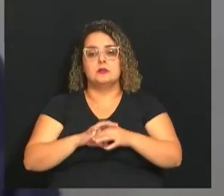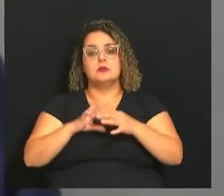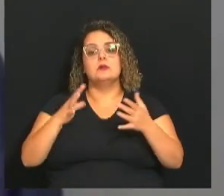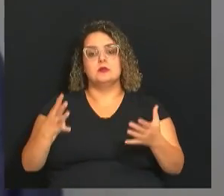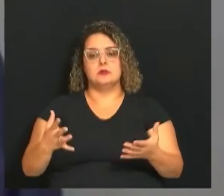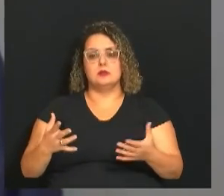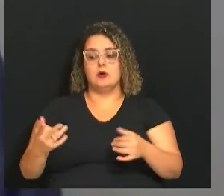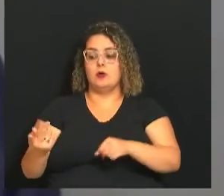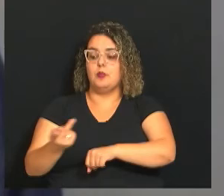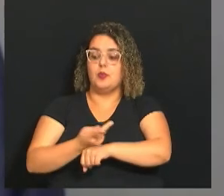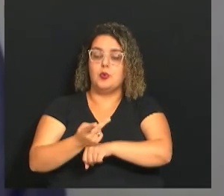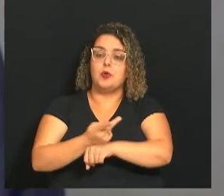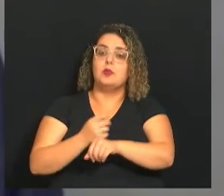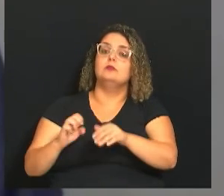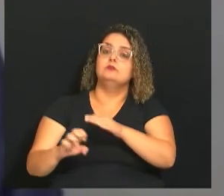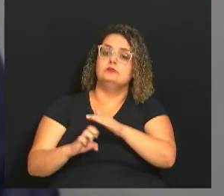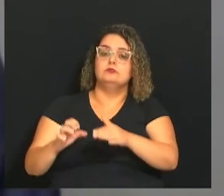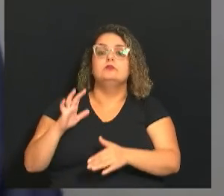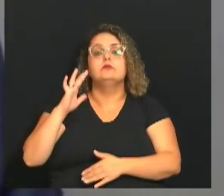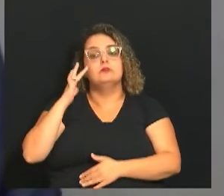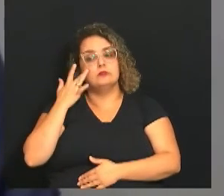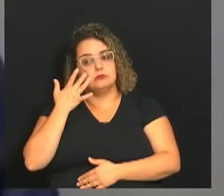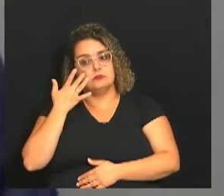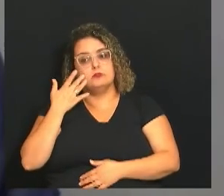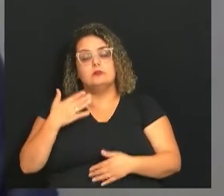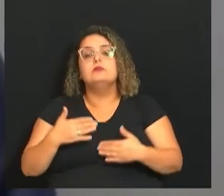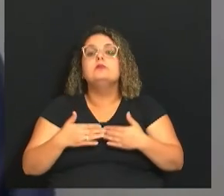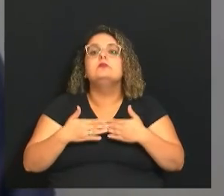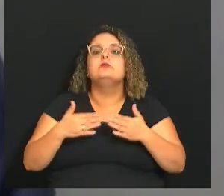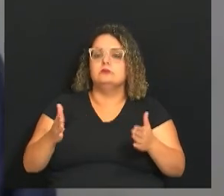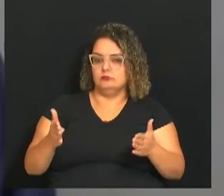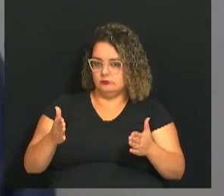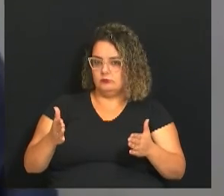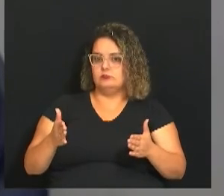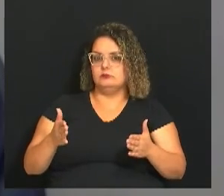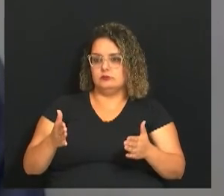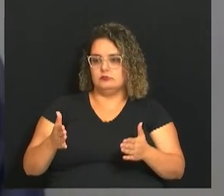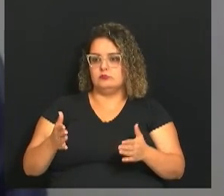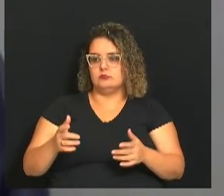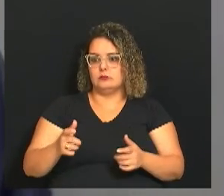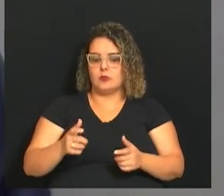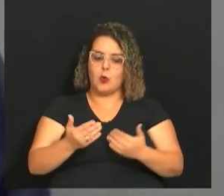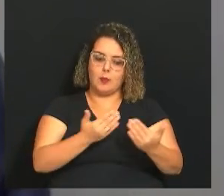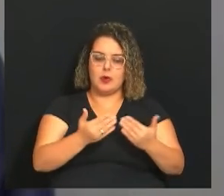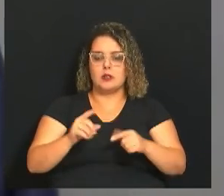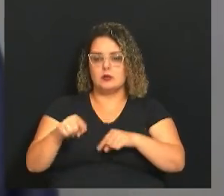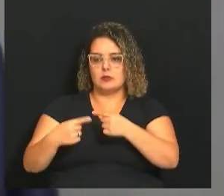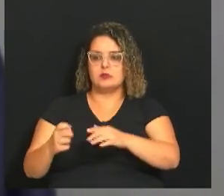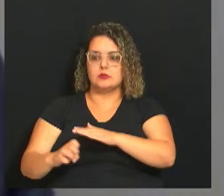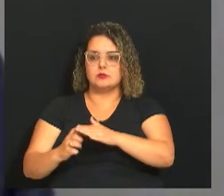essas empresas, eu acho que elas vão ter uma abertura maior do que as demais. Perfeito.